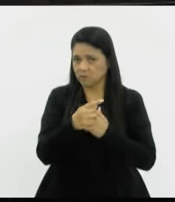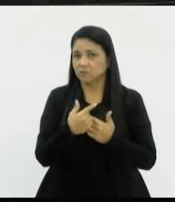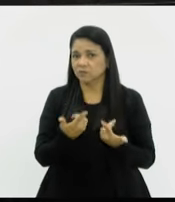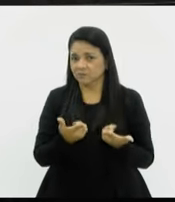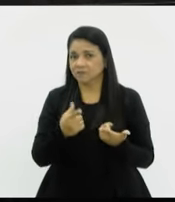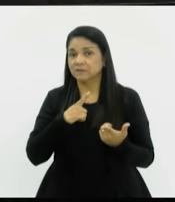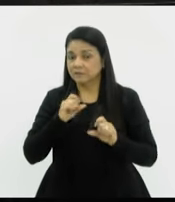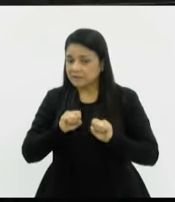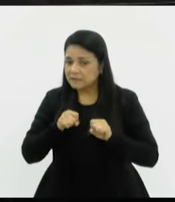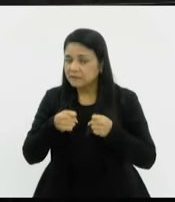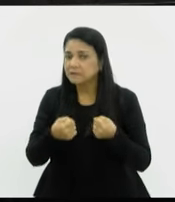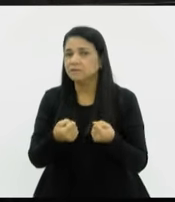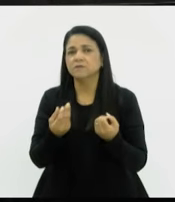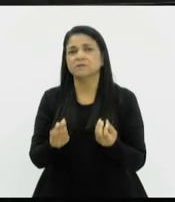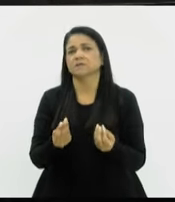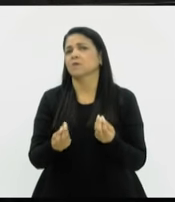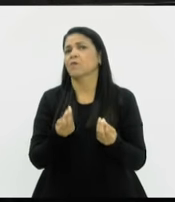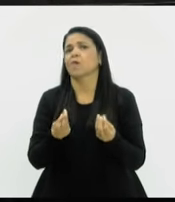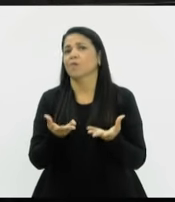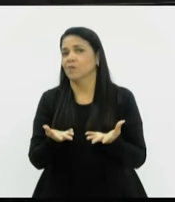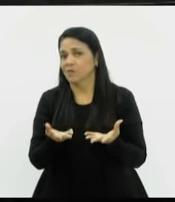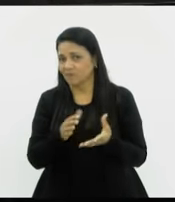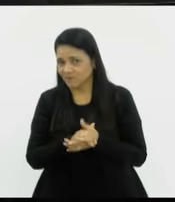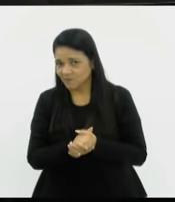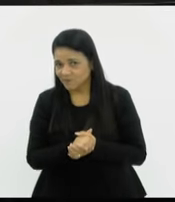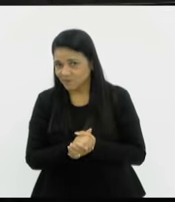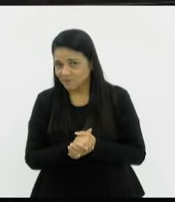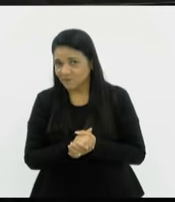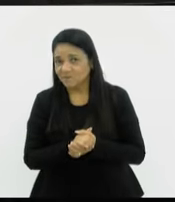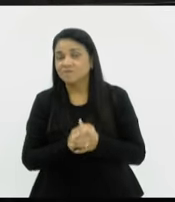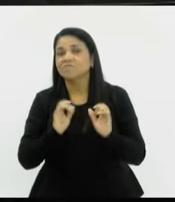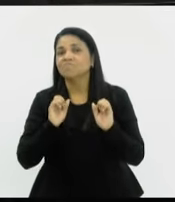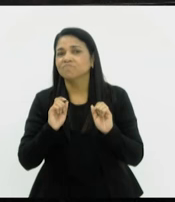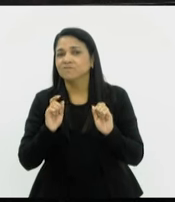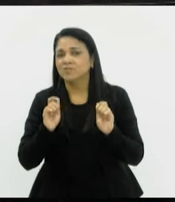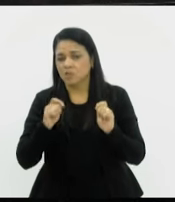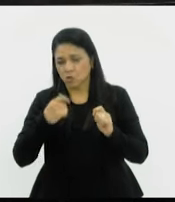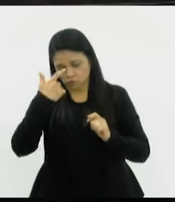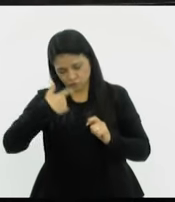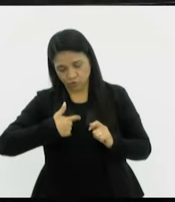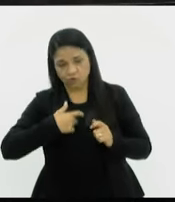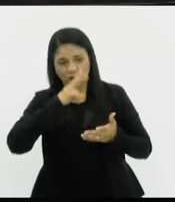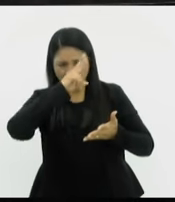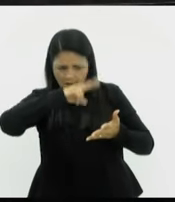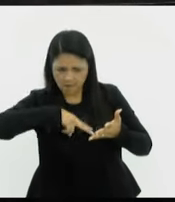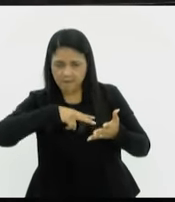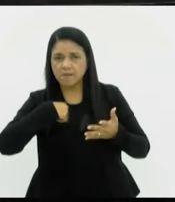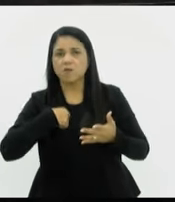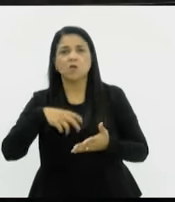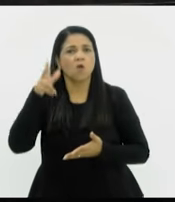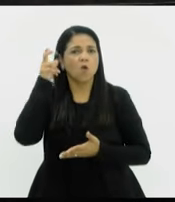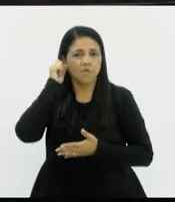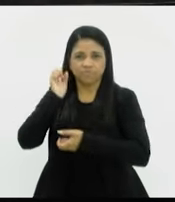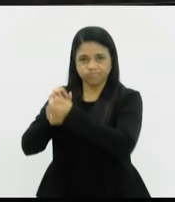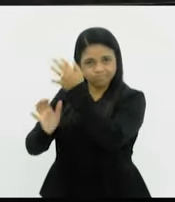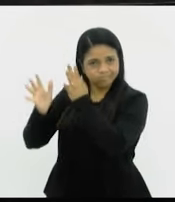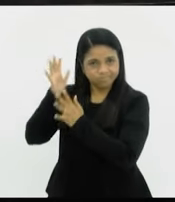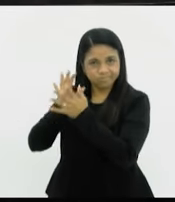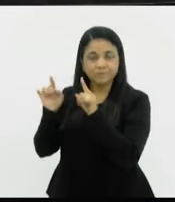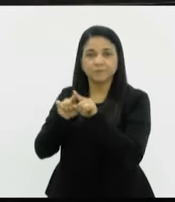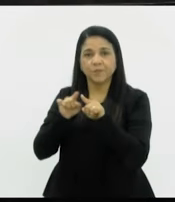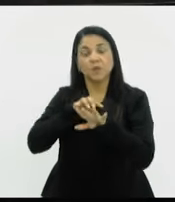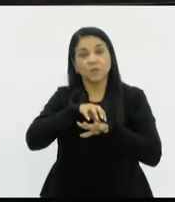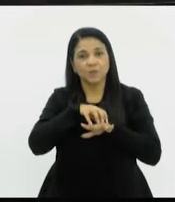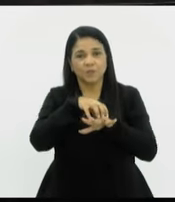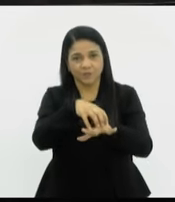uma defesa sustentável que eu já li e ouvi do